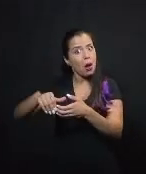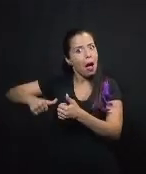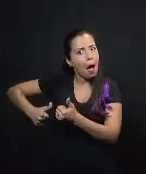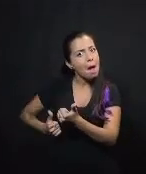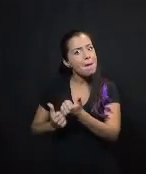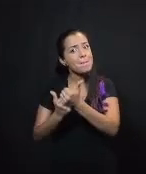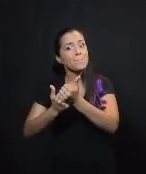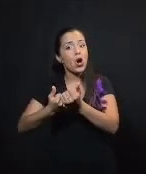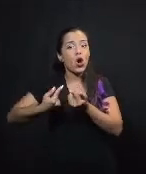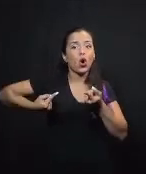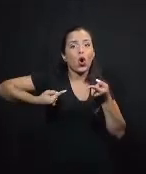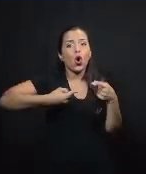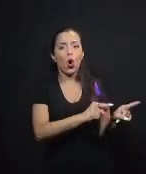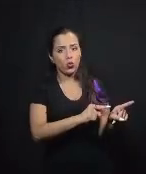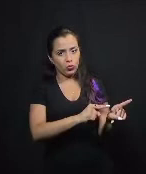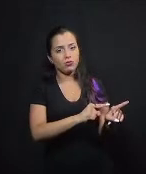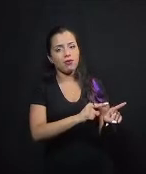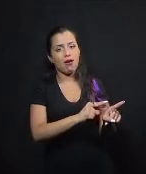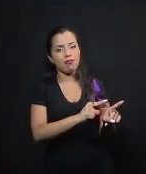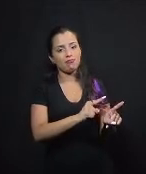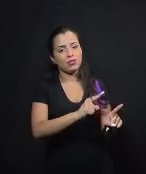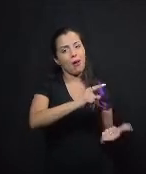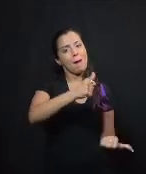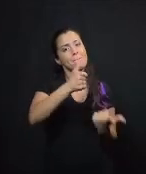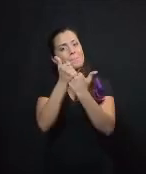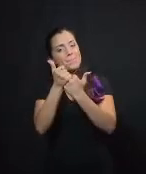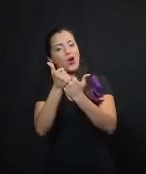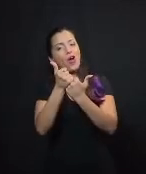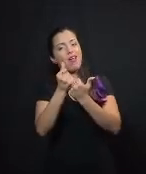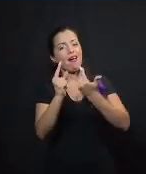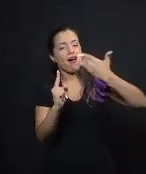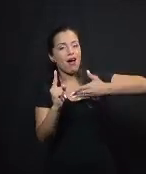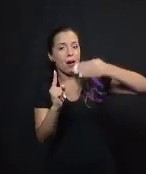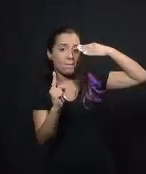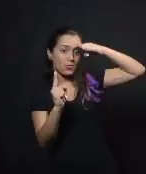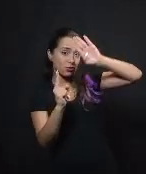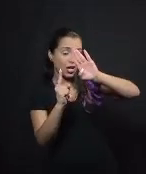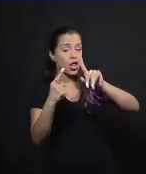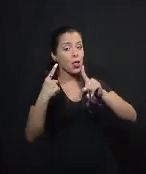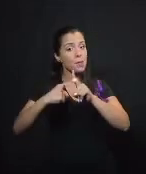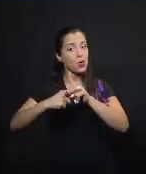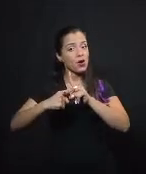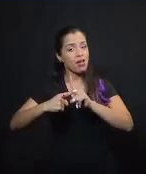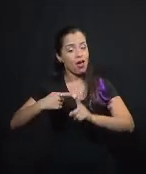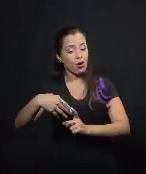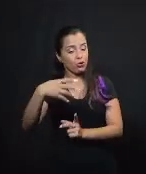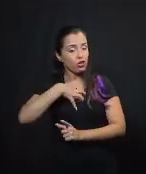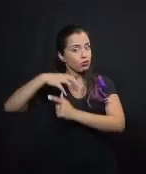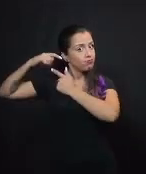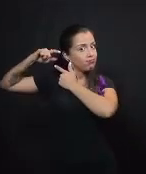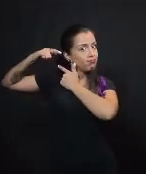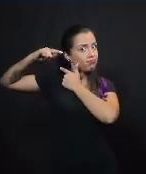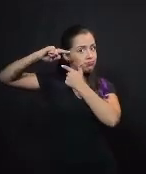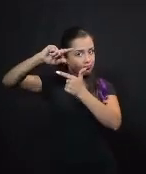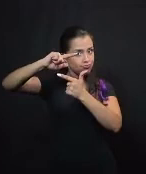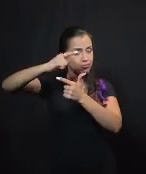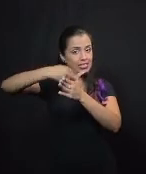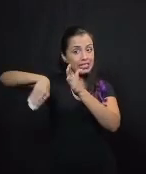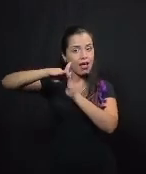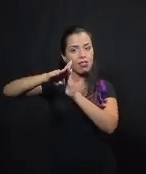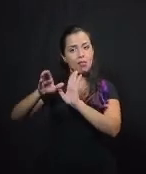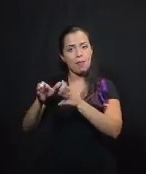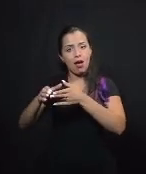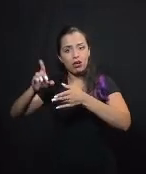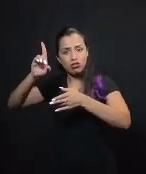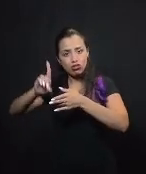apoia fortemente um governo conservador, ou mais do que conservador, um governo de extrema-direita, né? E tem um